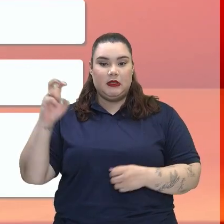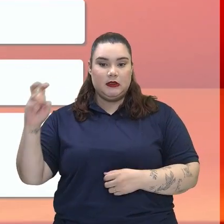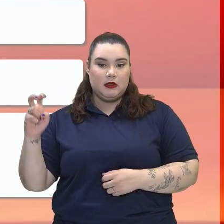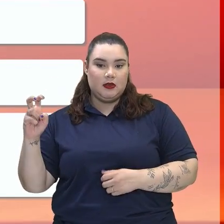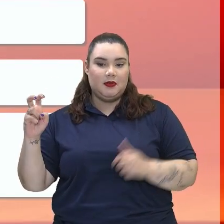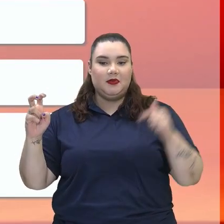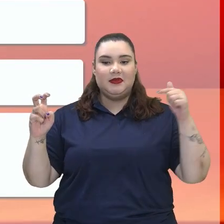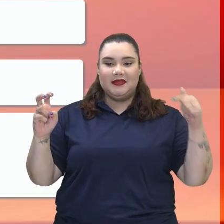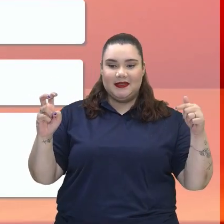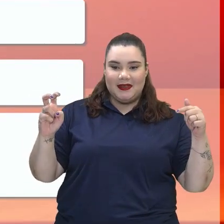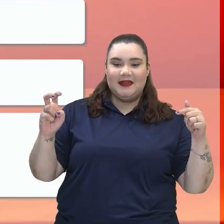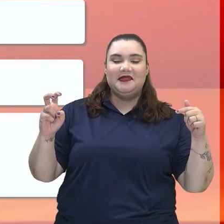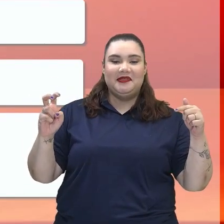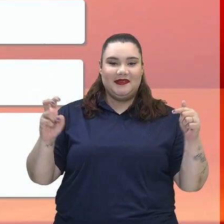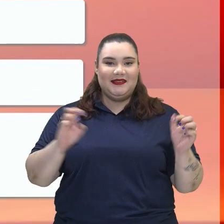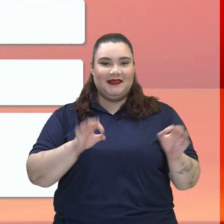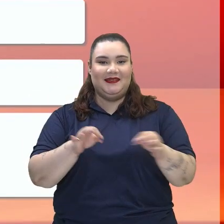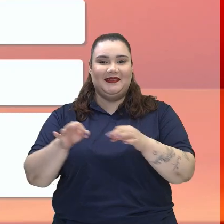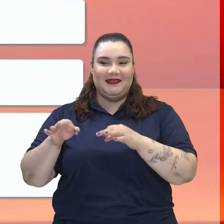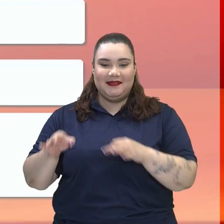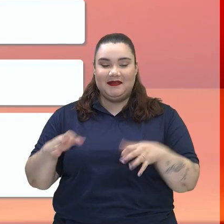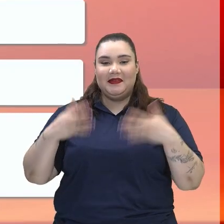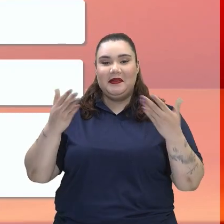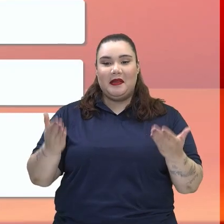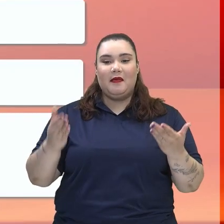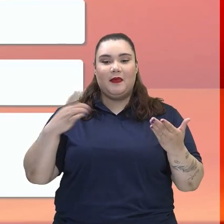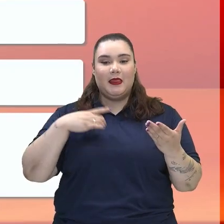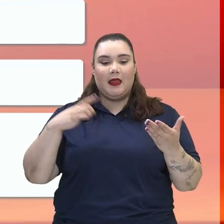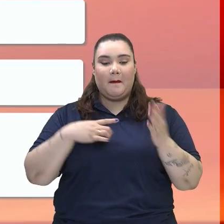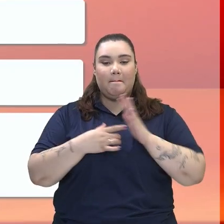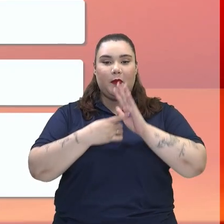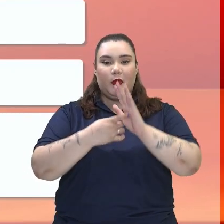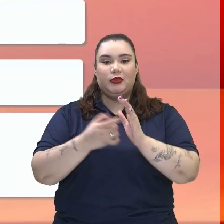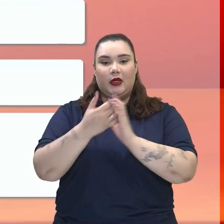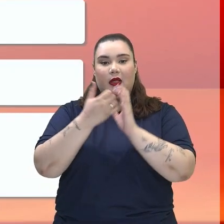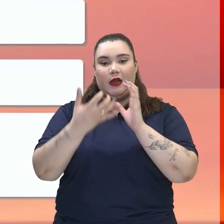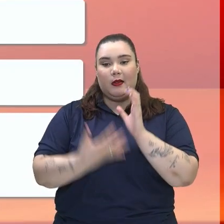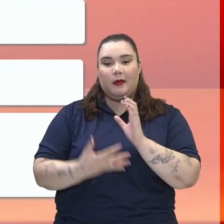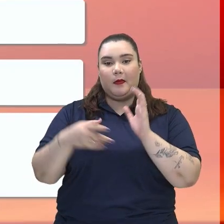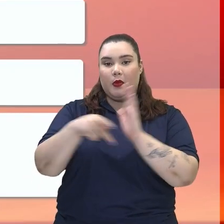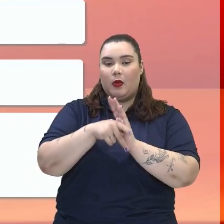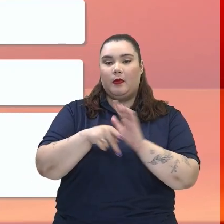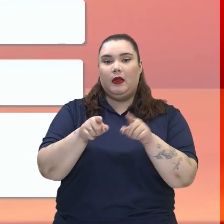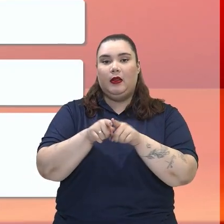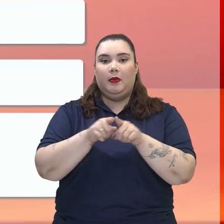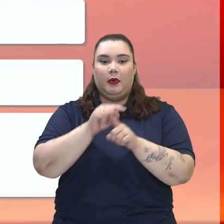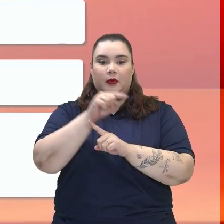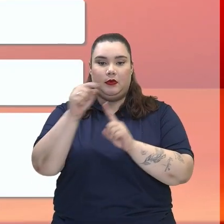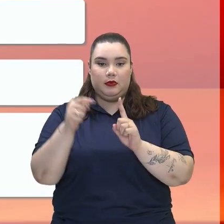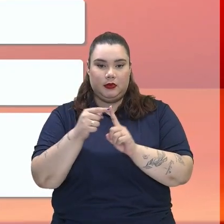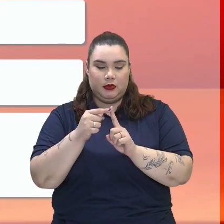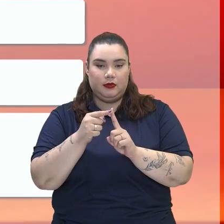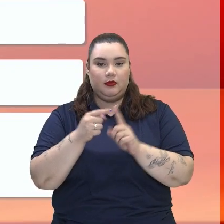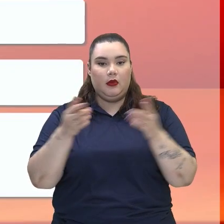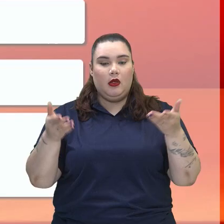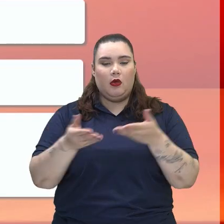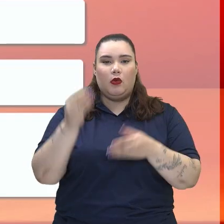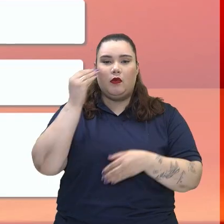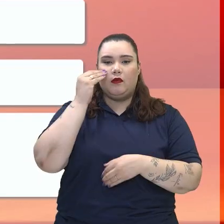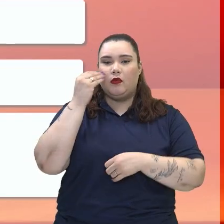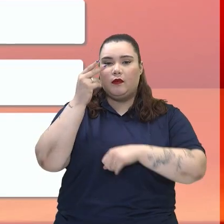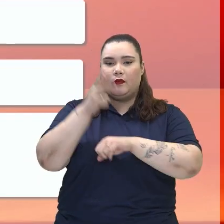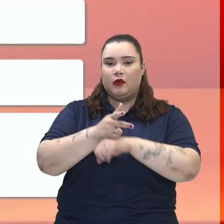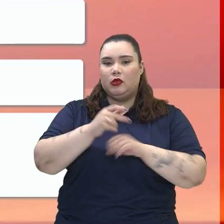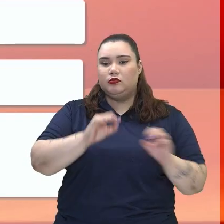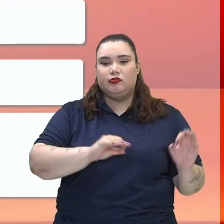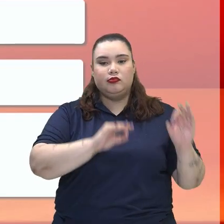uso sustentável, que vai cada uma ter uma sua característica e um objetivo. E a gente vai agora assistir a um vídeo que